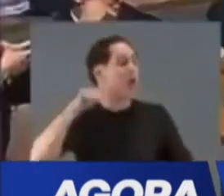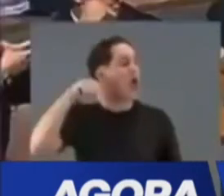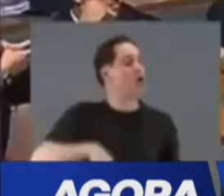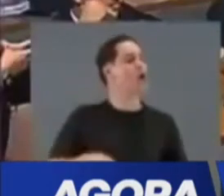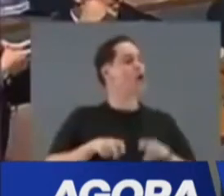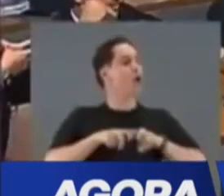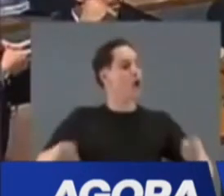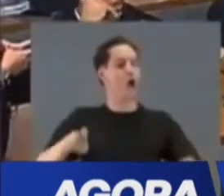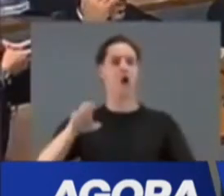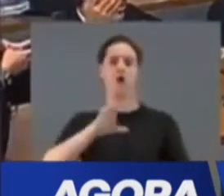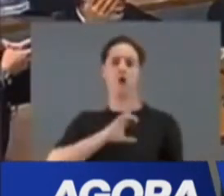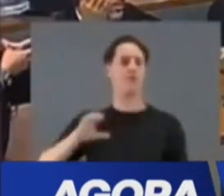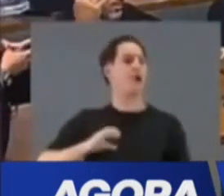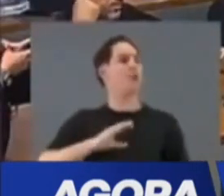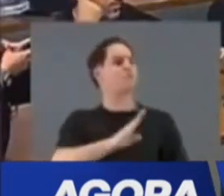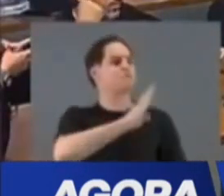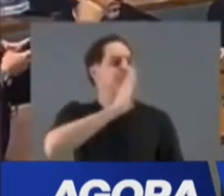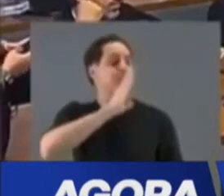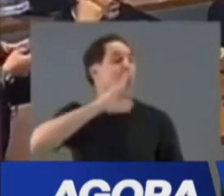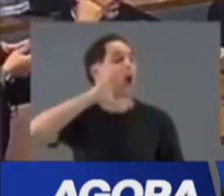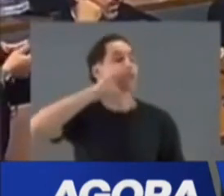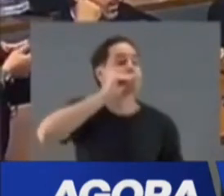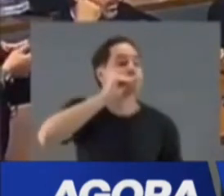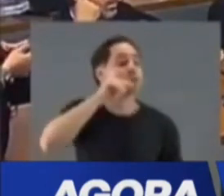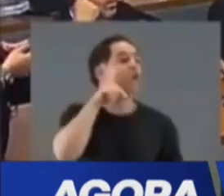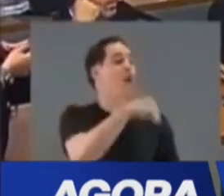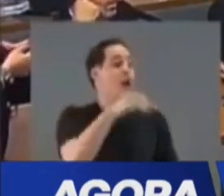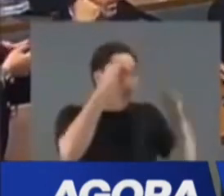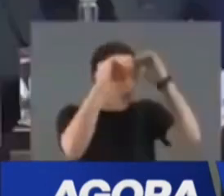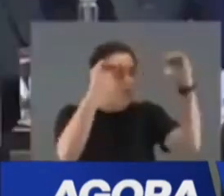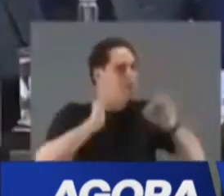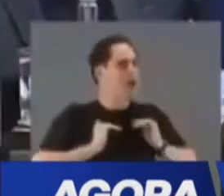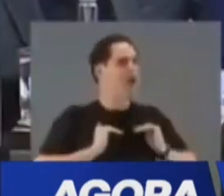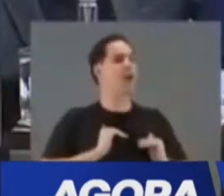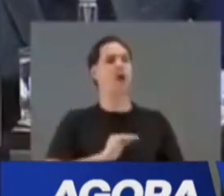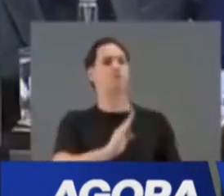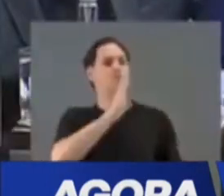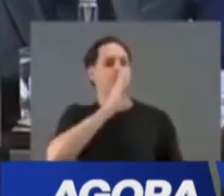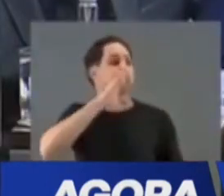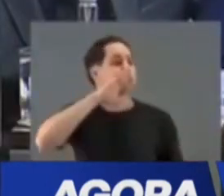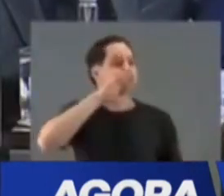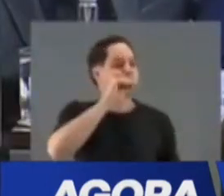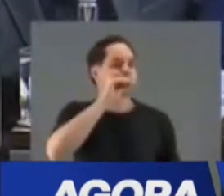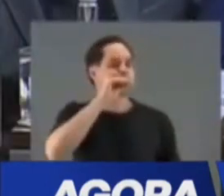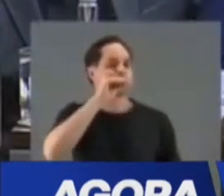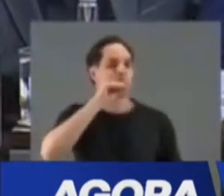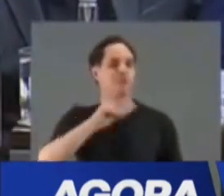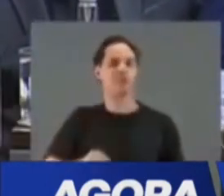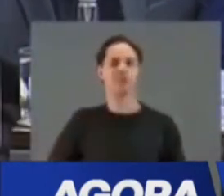Esta comissão, cale sua boca, respeite a comissão, cale a boca.